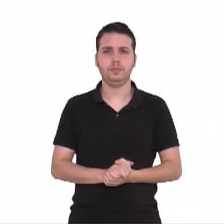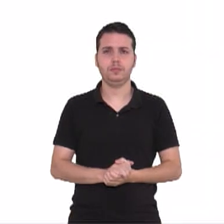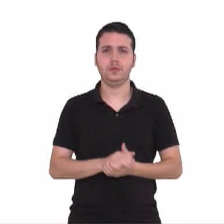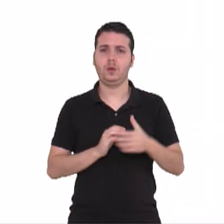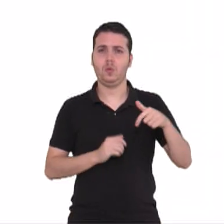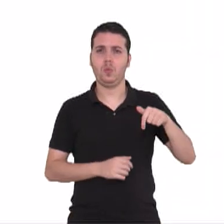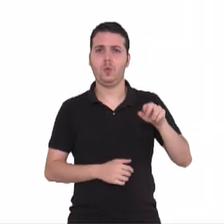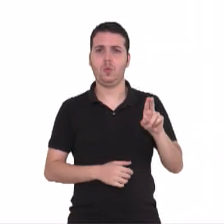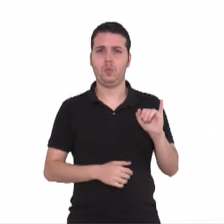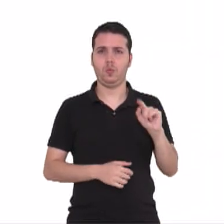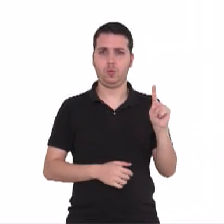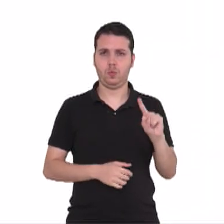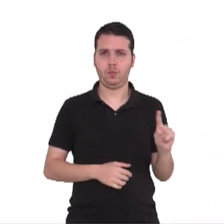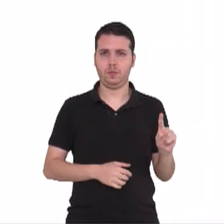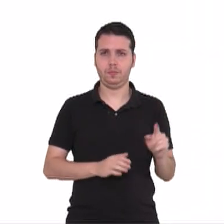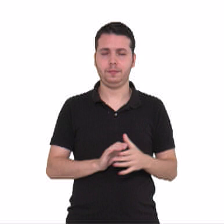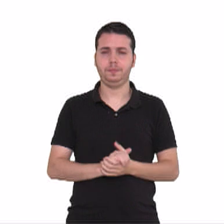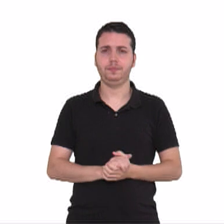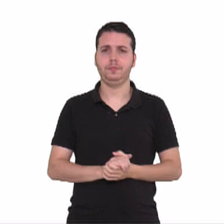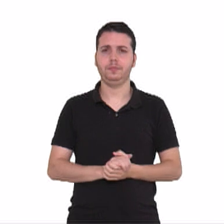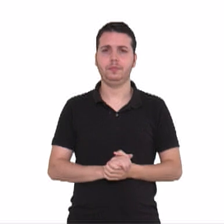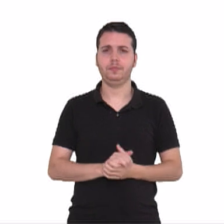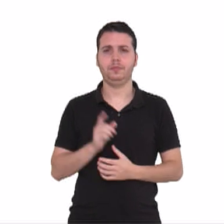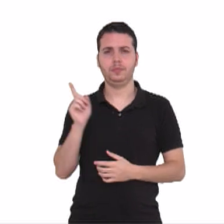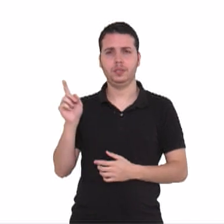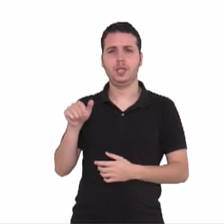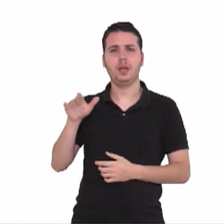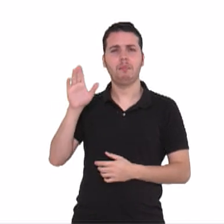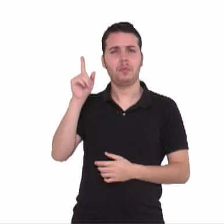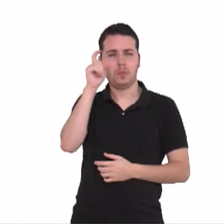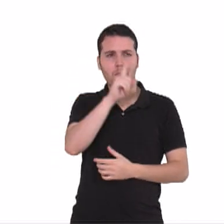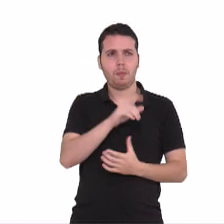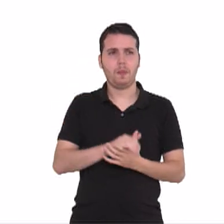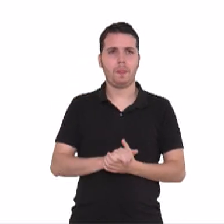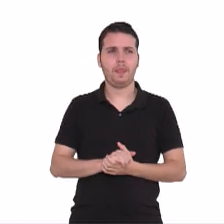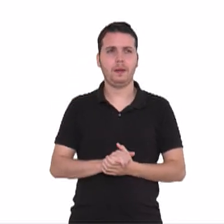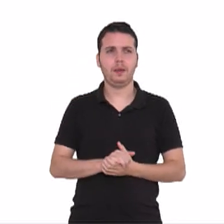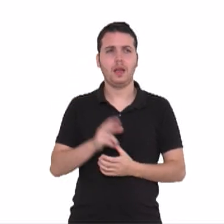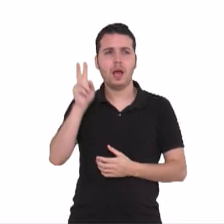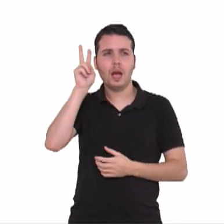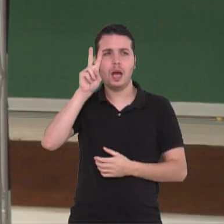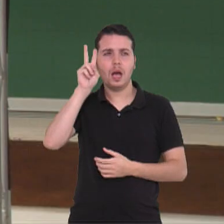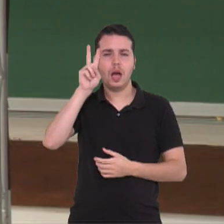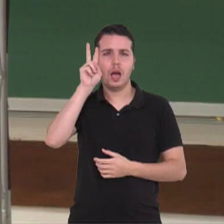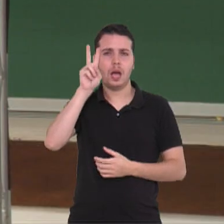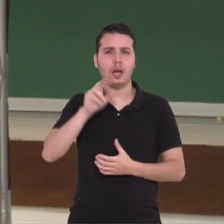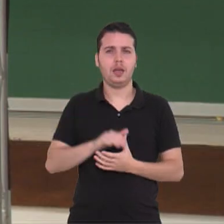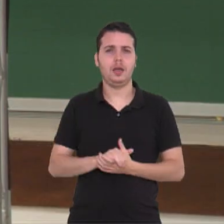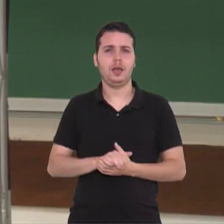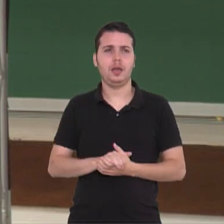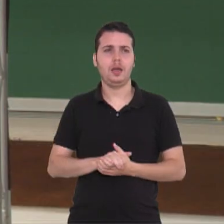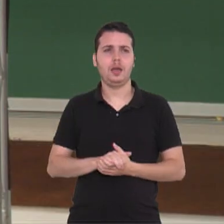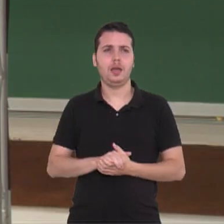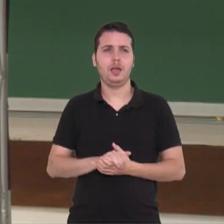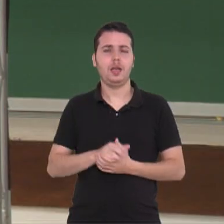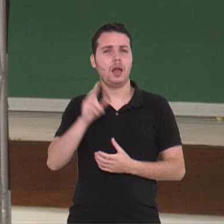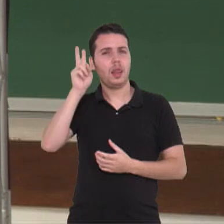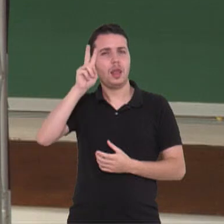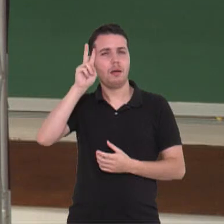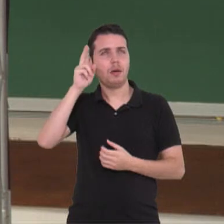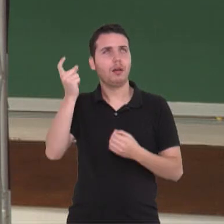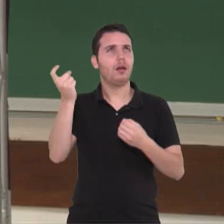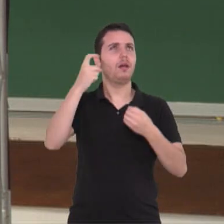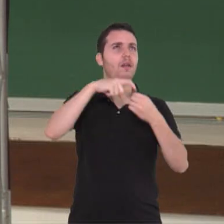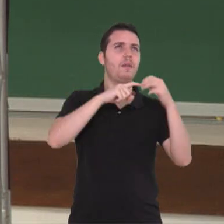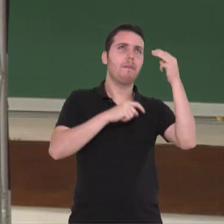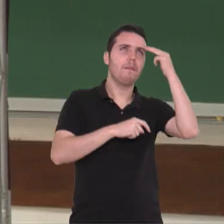Então, um quiz. Esse é mais complicadinho, então vamos lembrar, passar nossa memória para